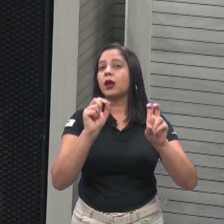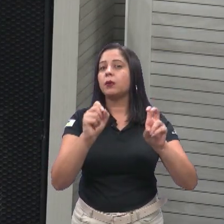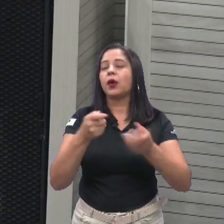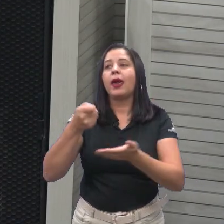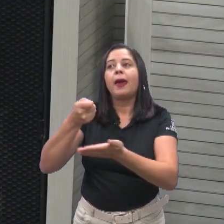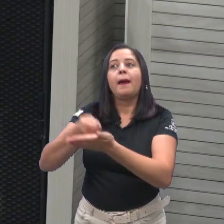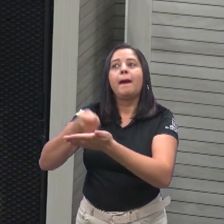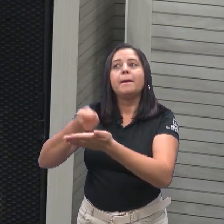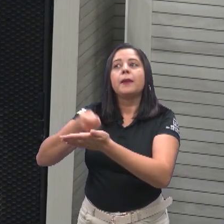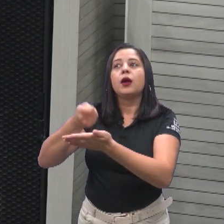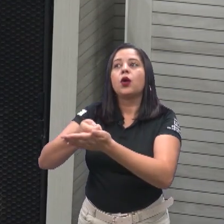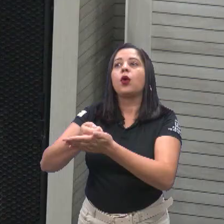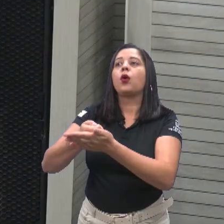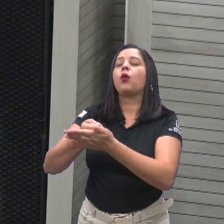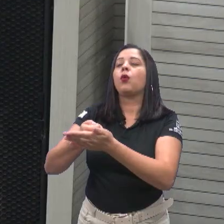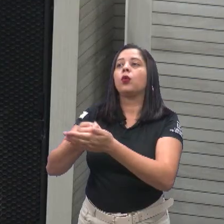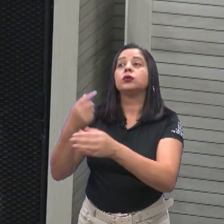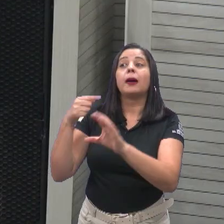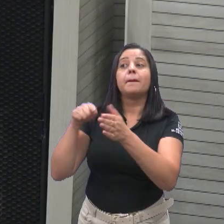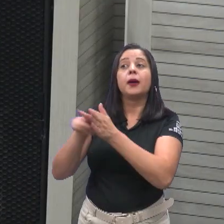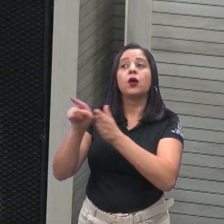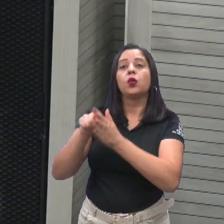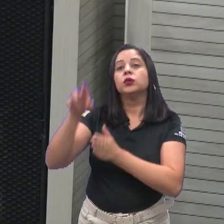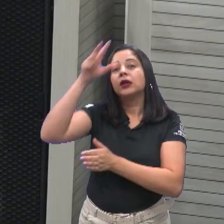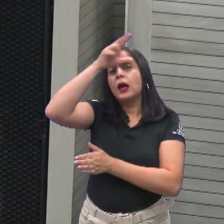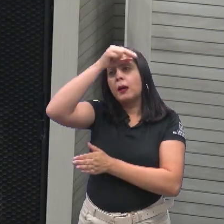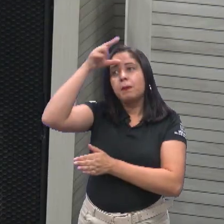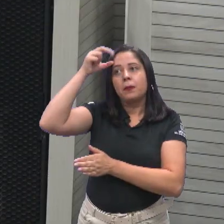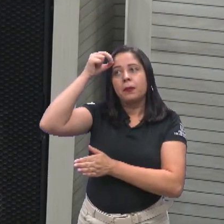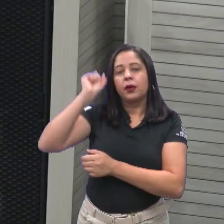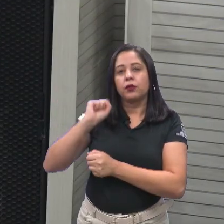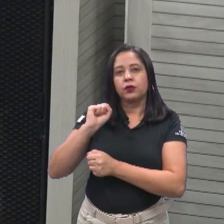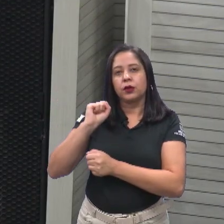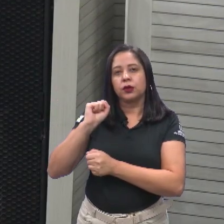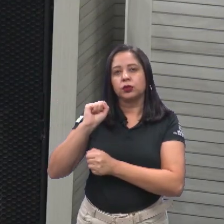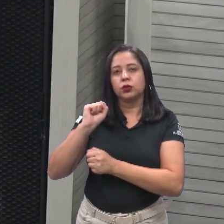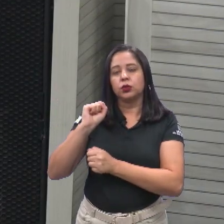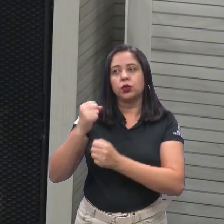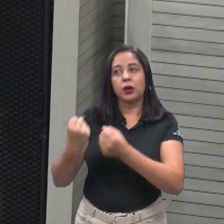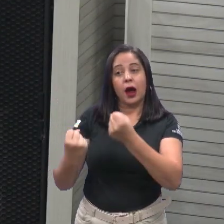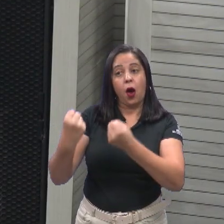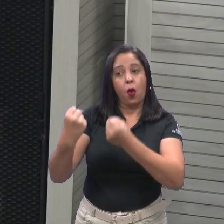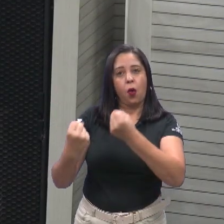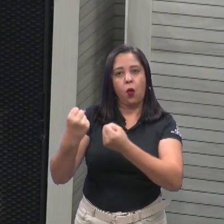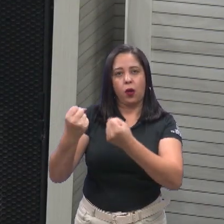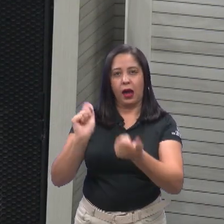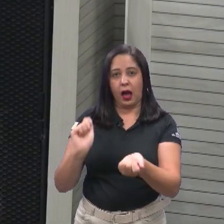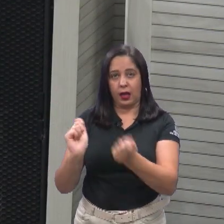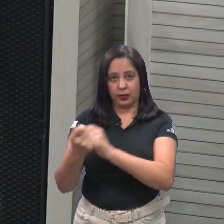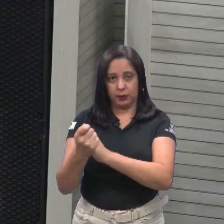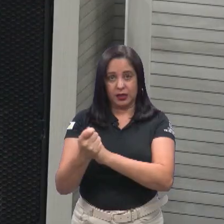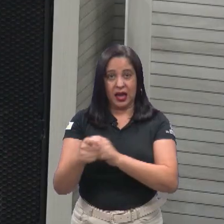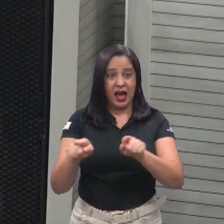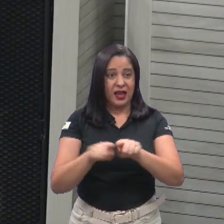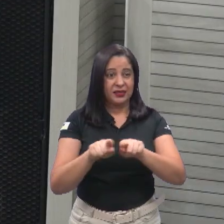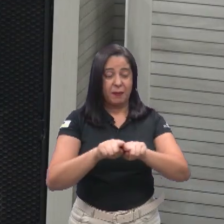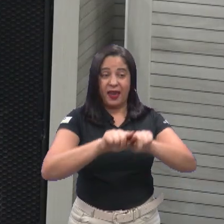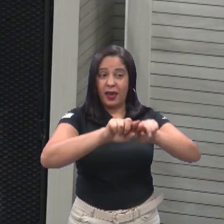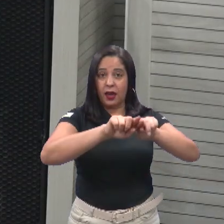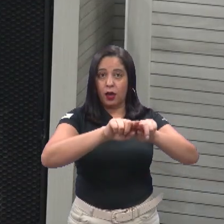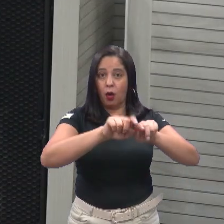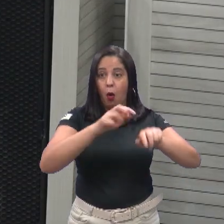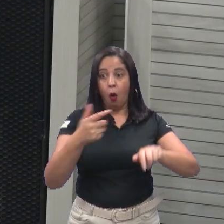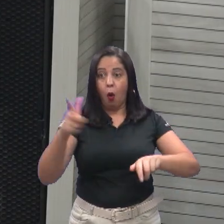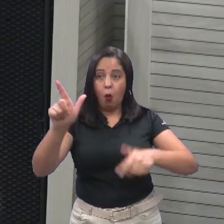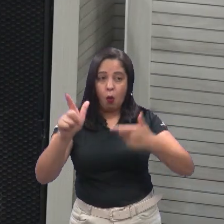carros adaptados aqui na cidade de São José dos Campos. E também eu acho que vários vereadores aqui encaminharam ofícios dos seus gabinetes,